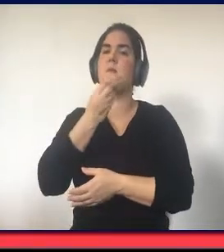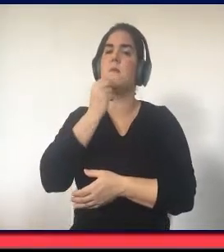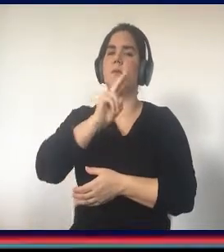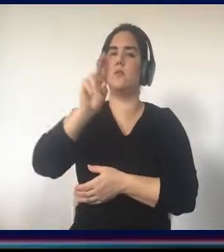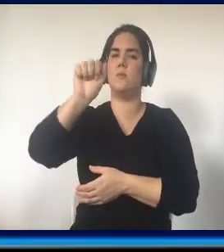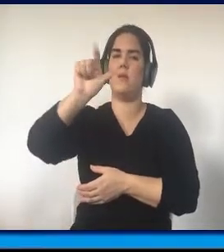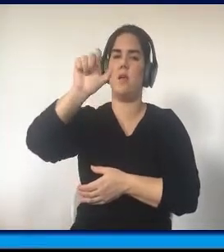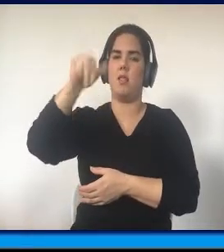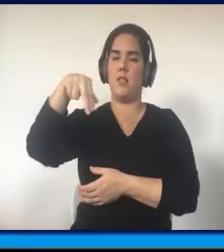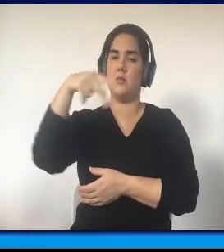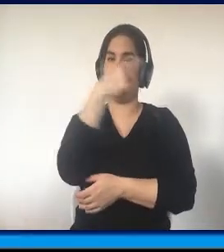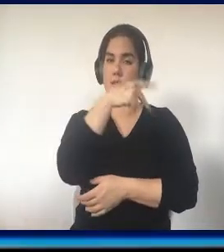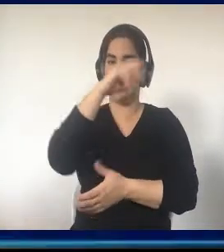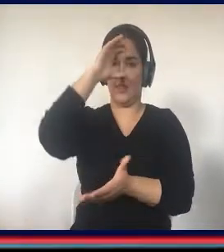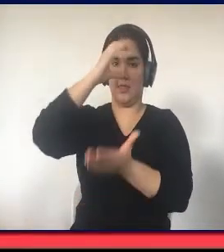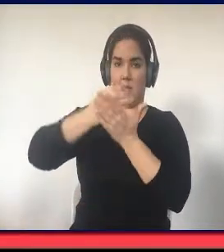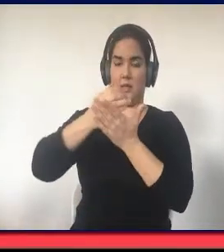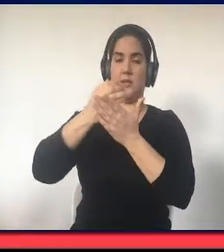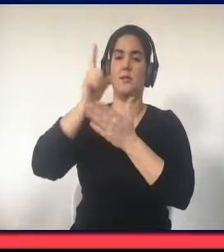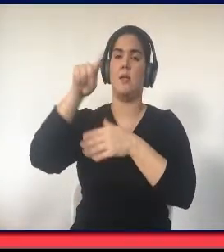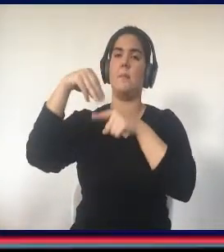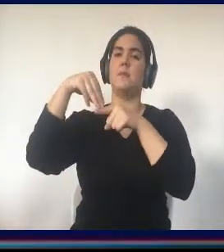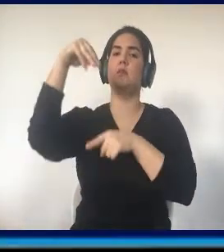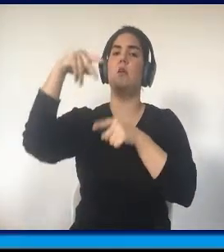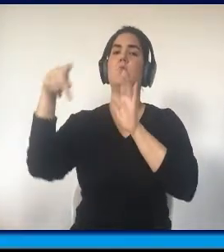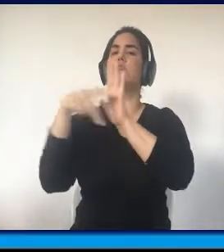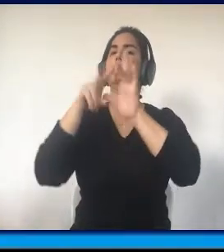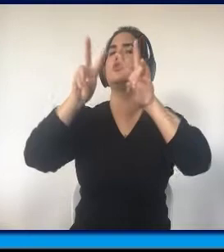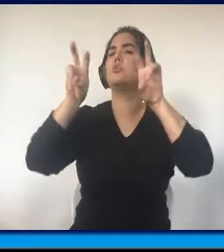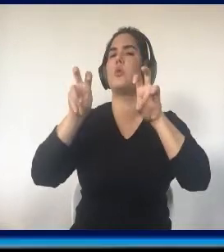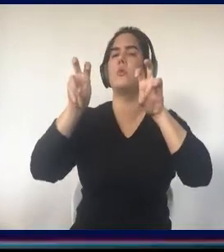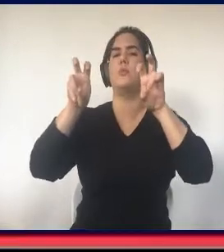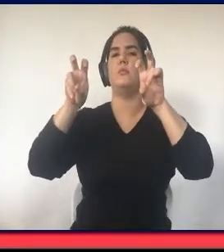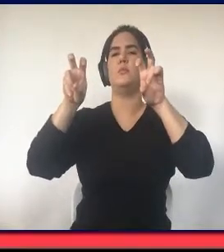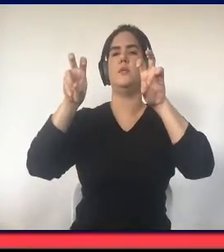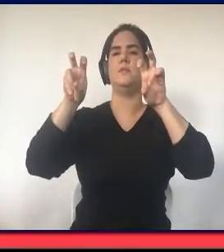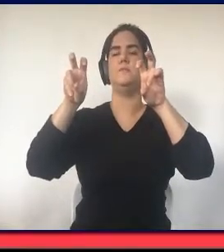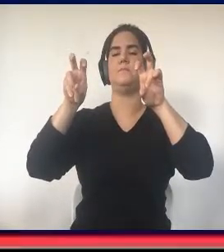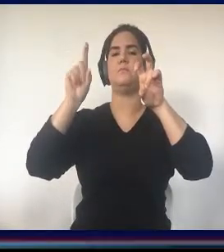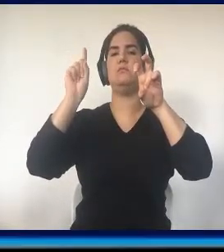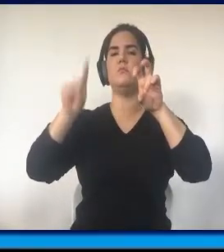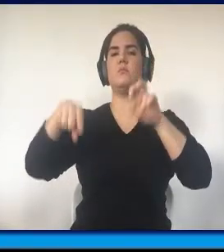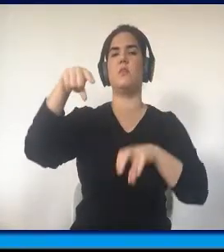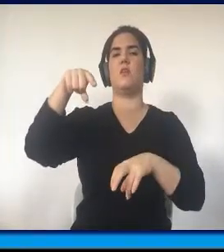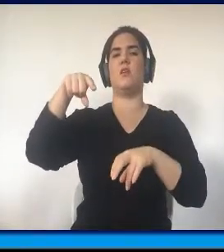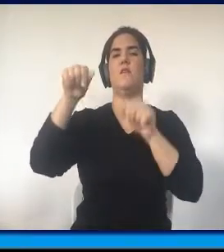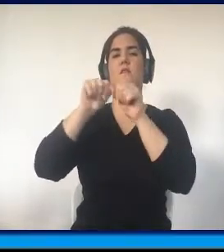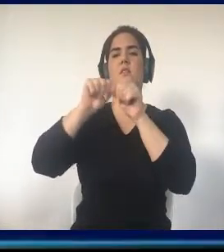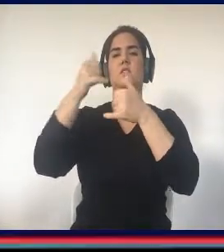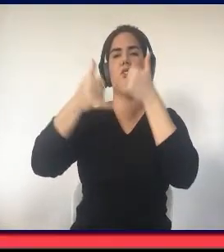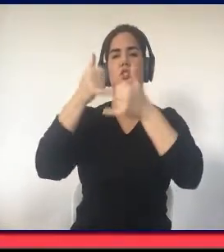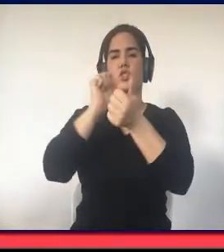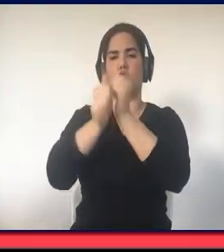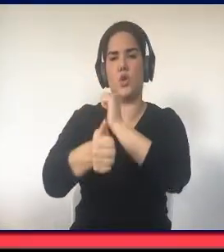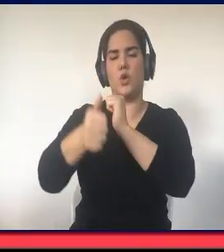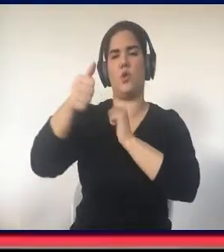de mestrado dele sobre... ele levou o quadribol para a escola, então ele pegou o filme, ele